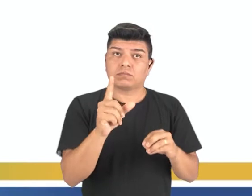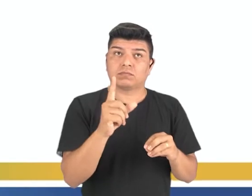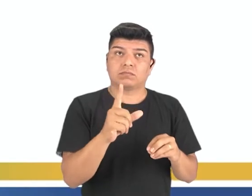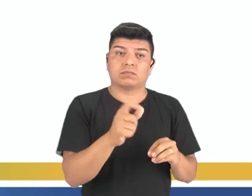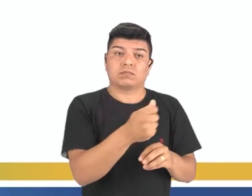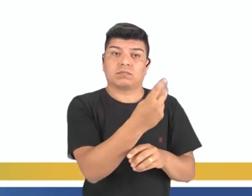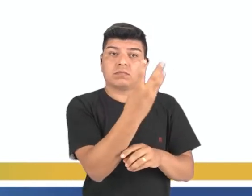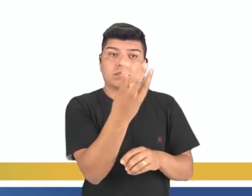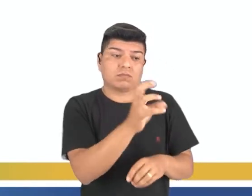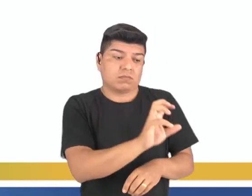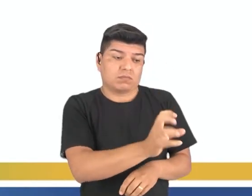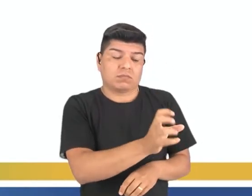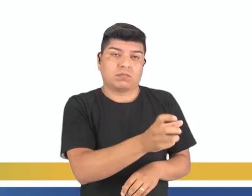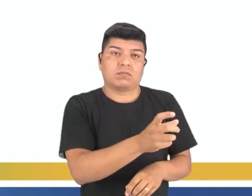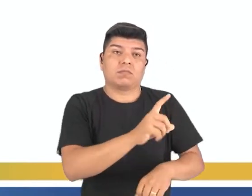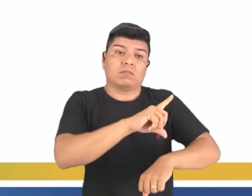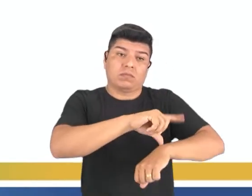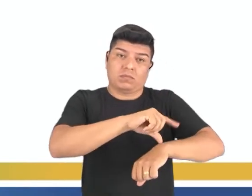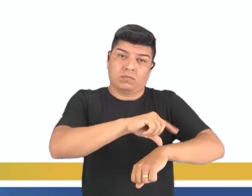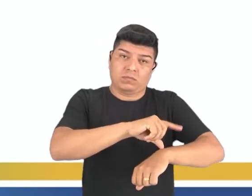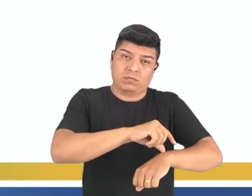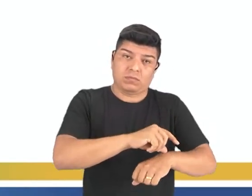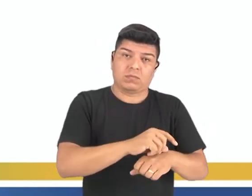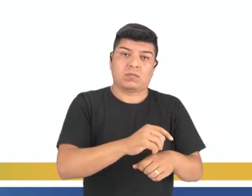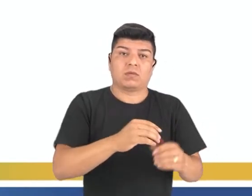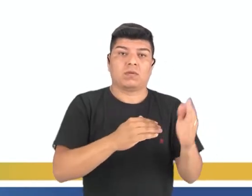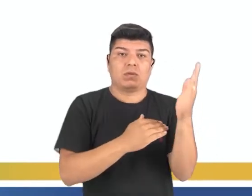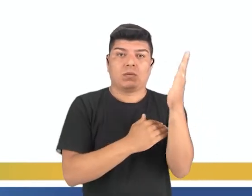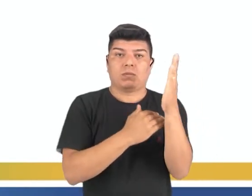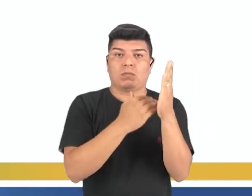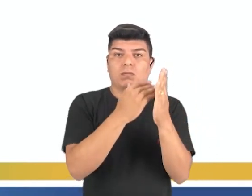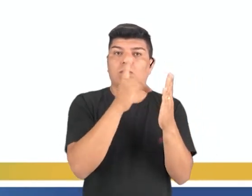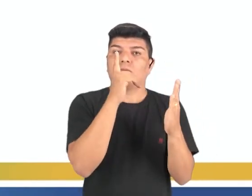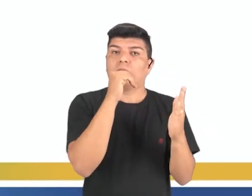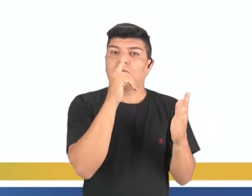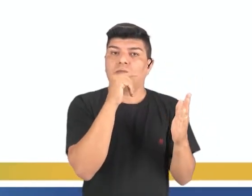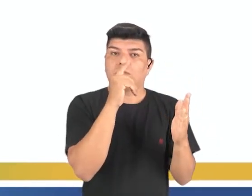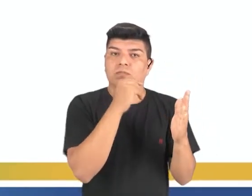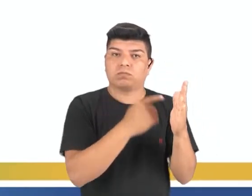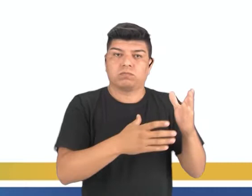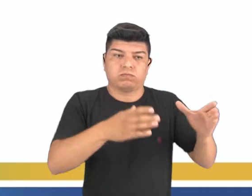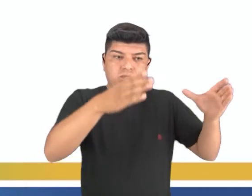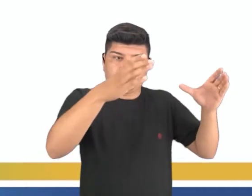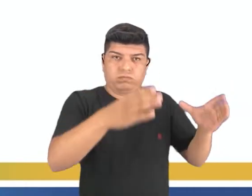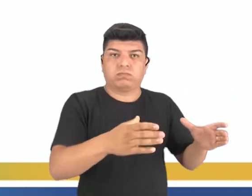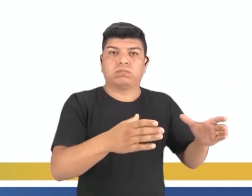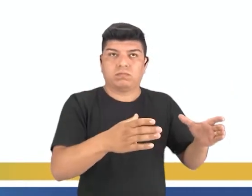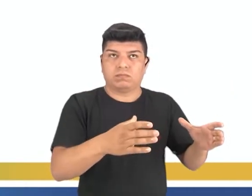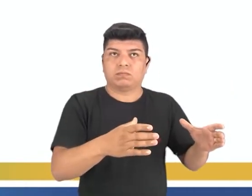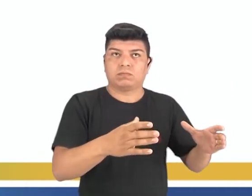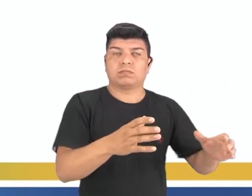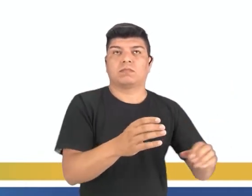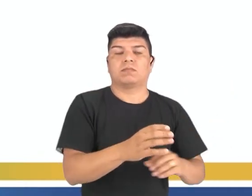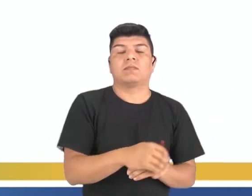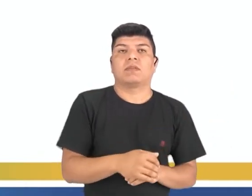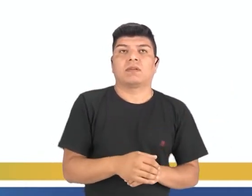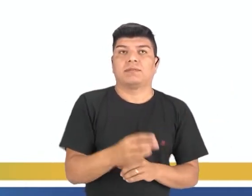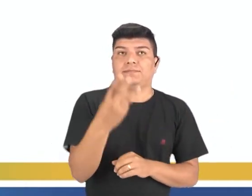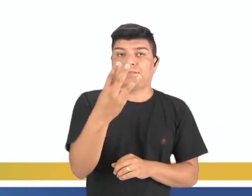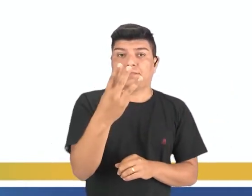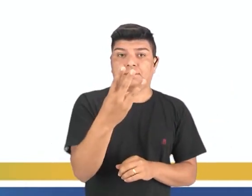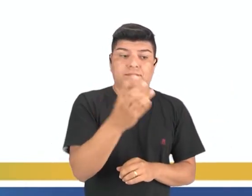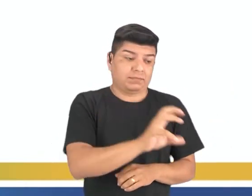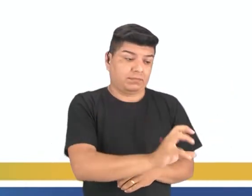de torneiras e o tempo gasto para encher a caixa. Observe que lá na nossa questão nós vimos que 3 torneiras